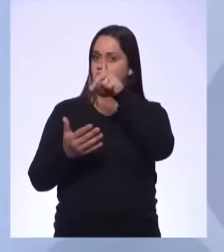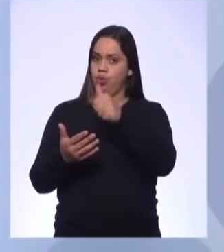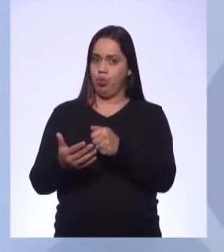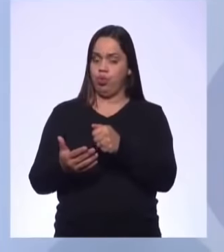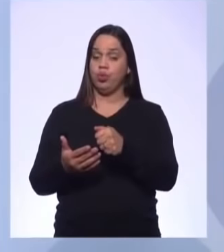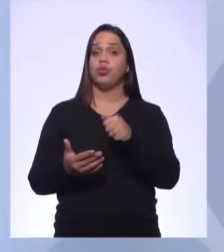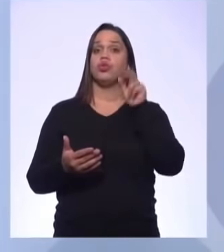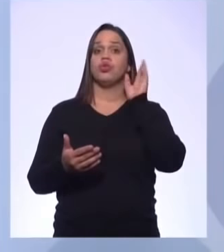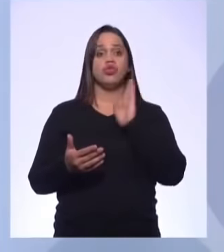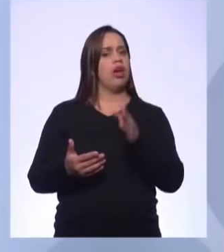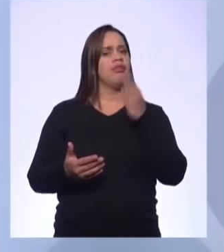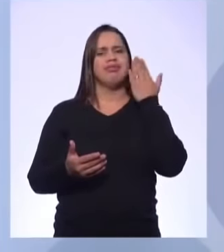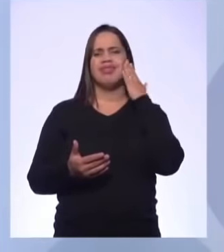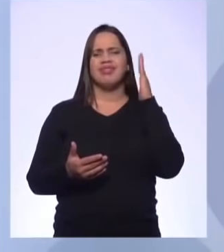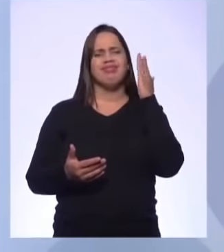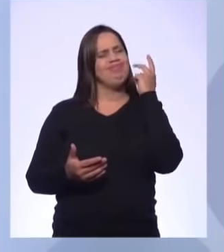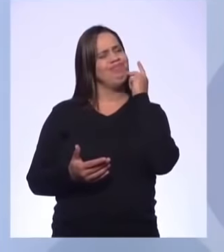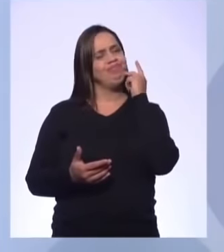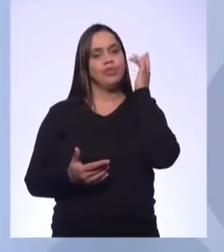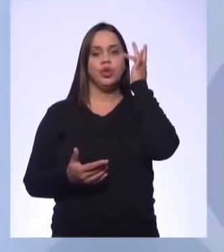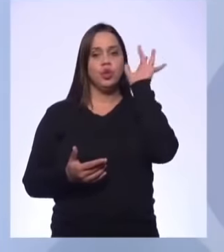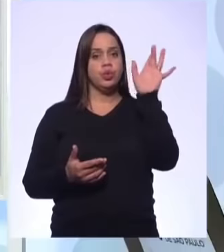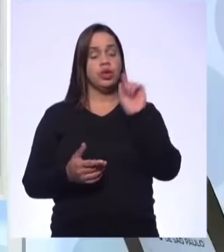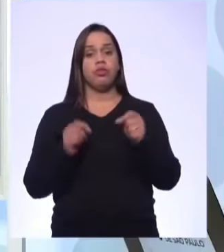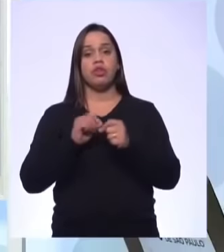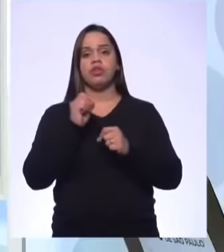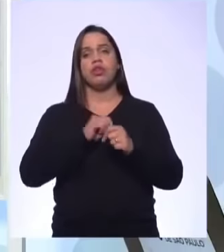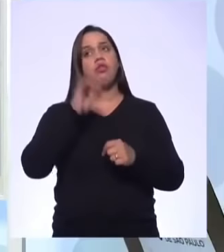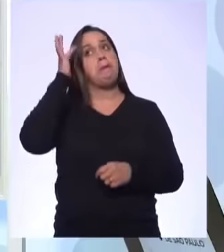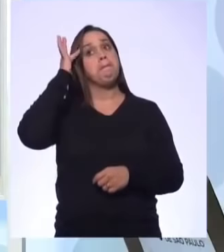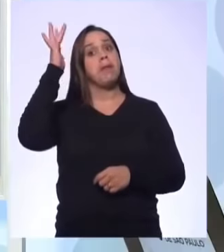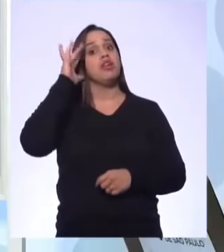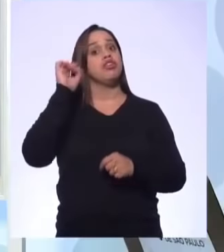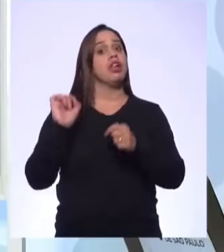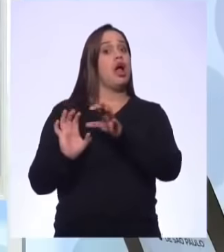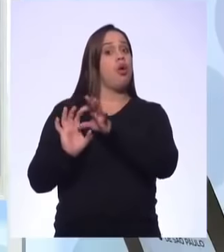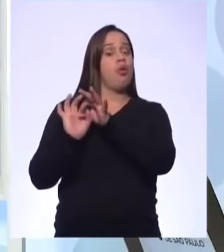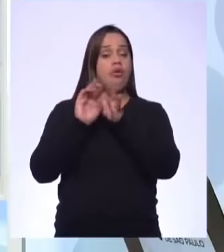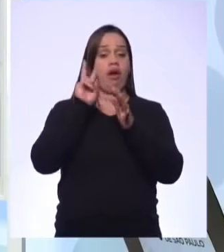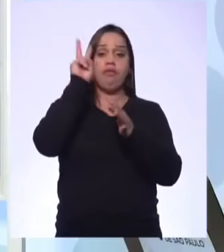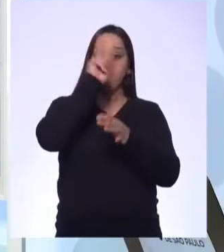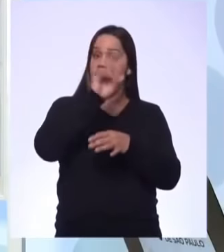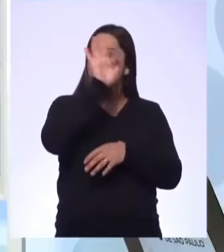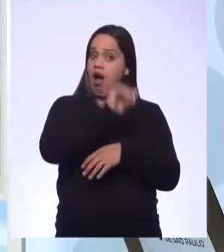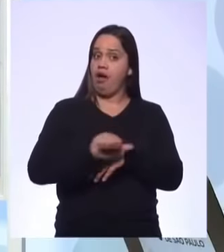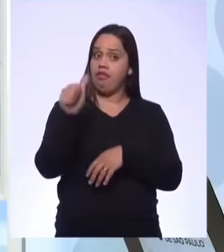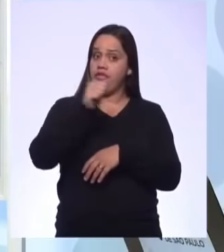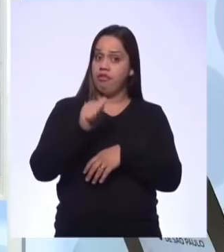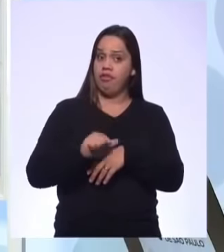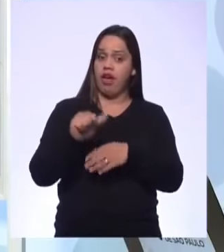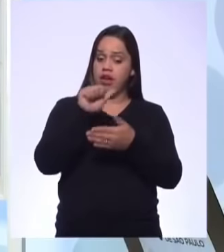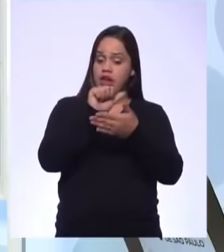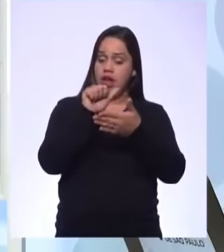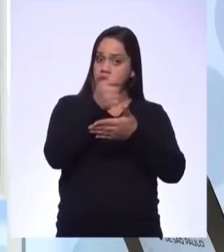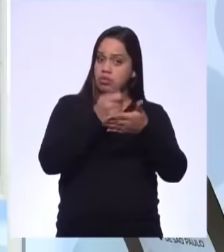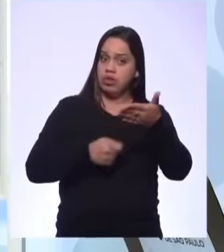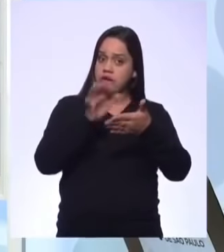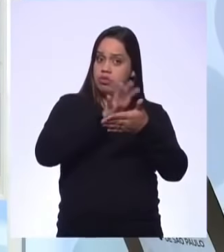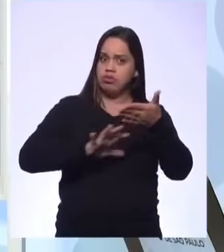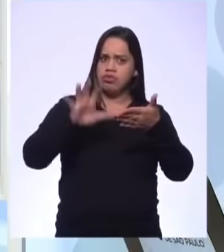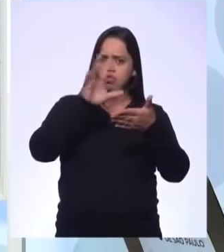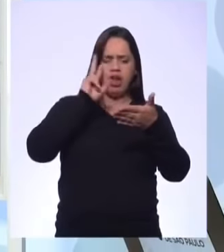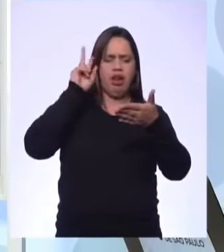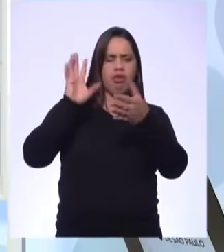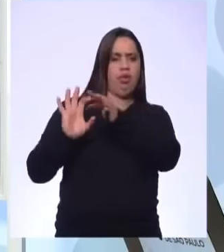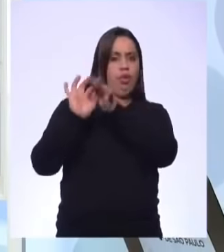aquela parte que você não souber, você vai deduzir pelo contexto geral, tá? Se por acaso, mesmo pelo